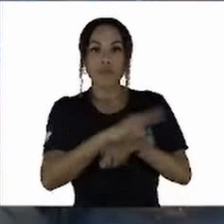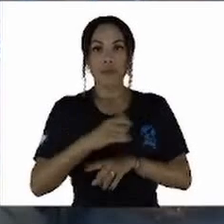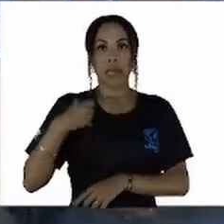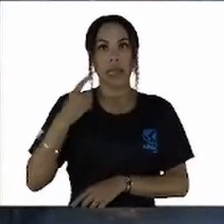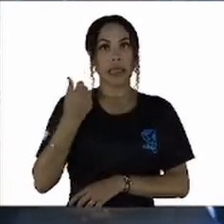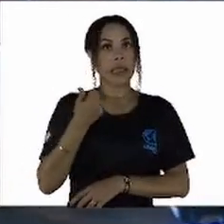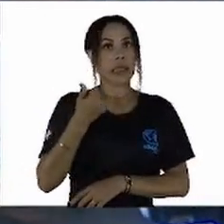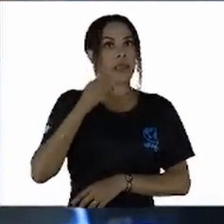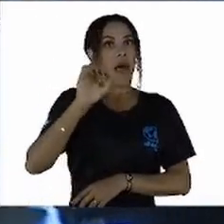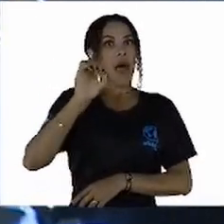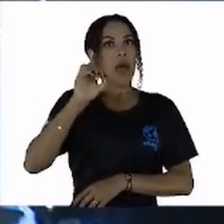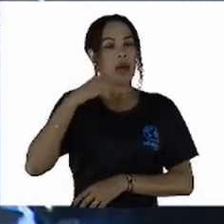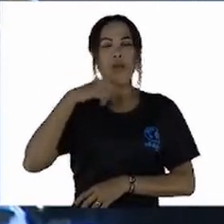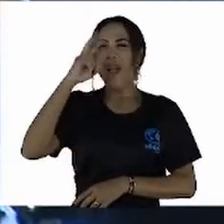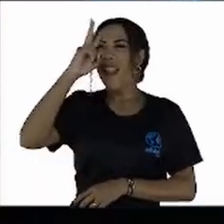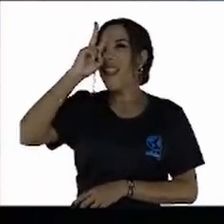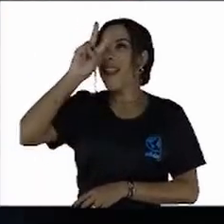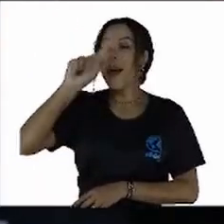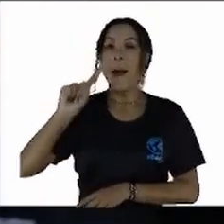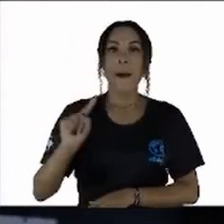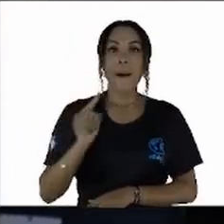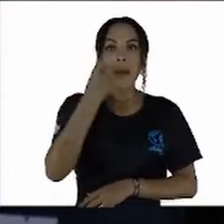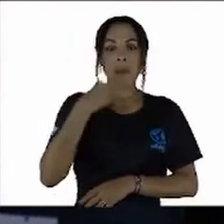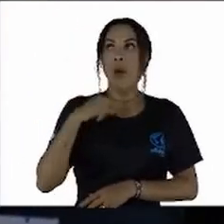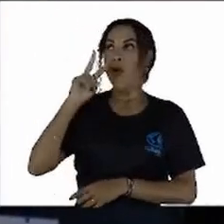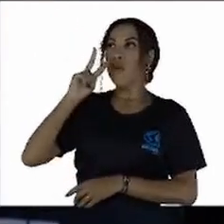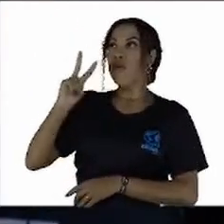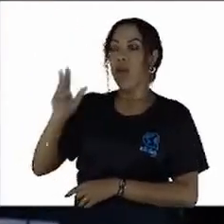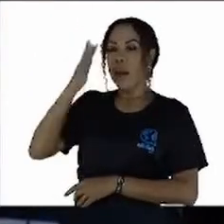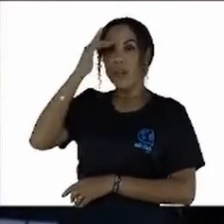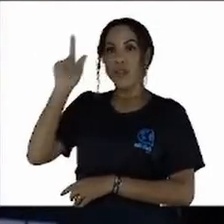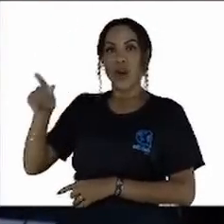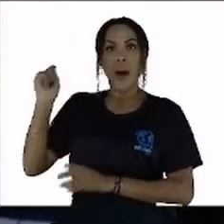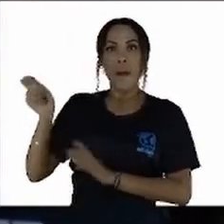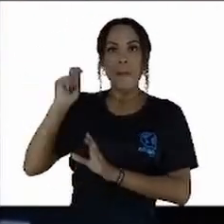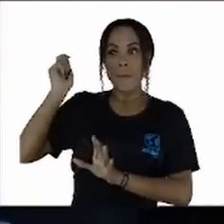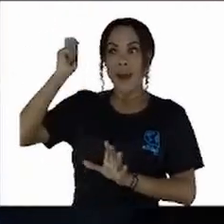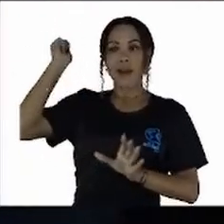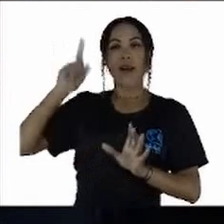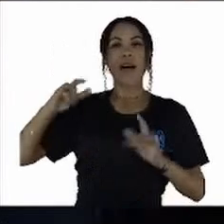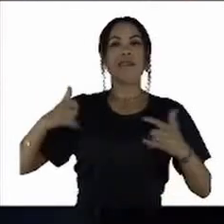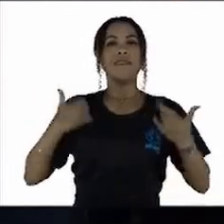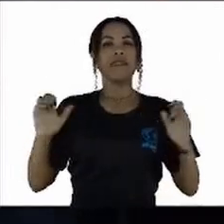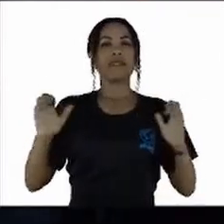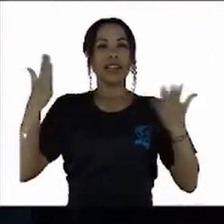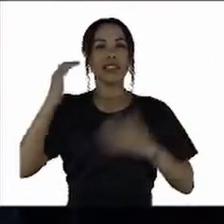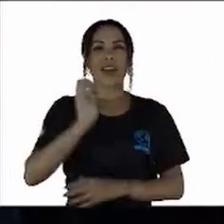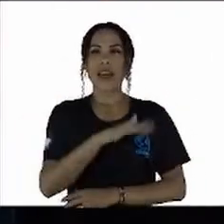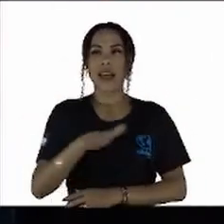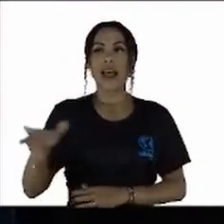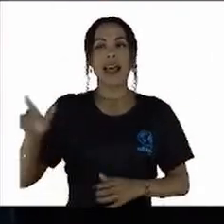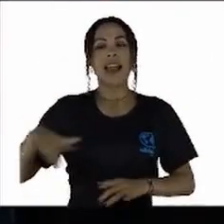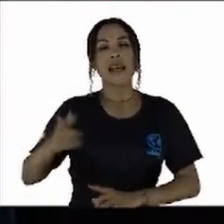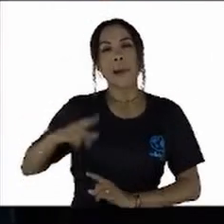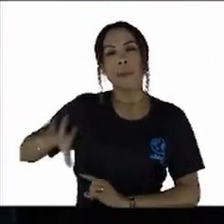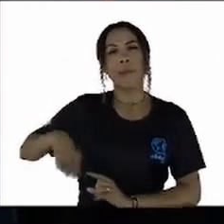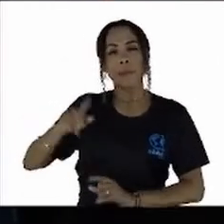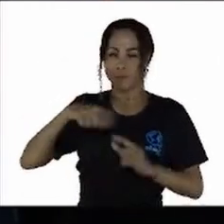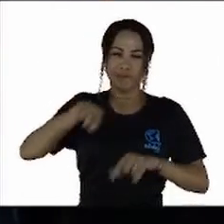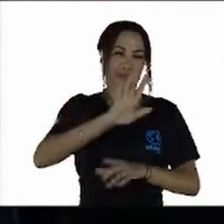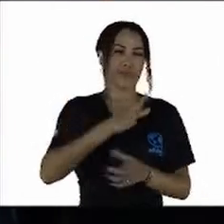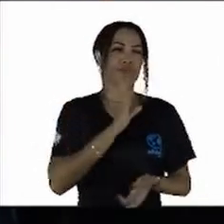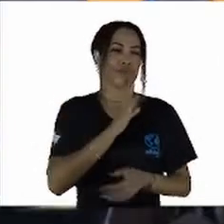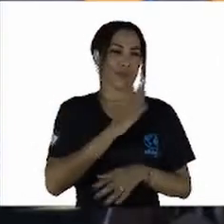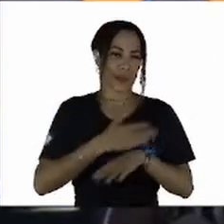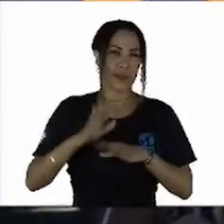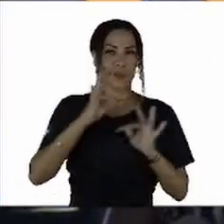idade fazendo mágica. Eu lembro até a primeira vez que eu vi um mágico na vida. Era numa festinha de criança e ele estava fazendo aquela clássica mágica que todo mundo já